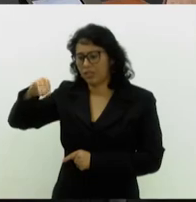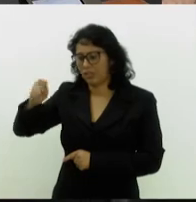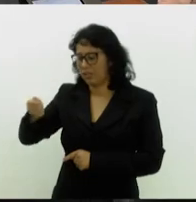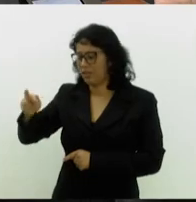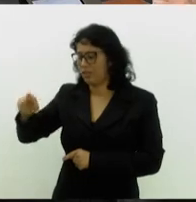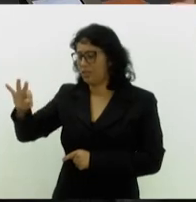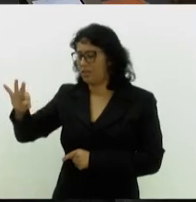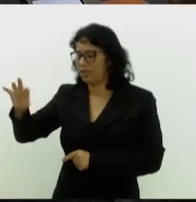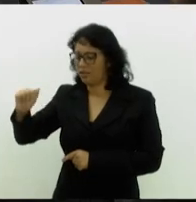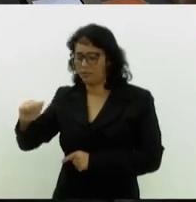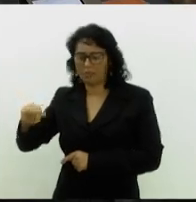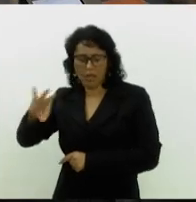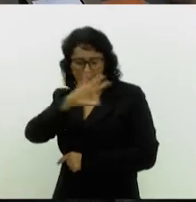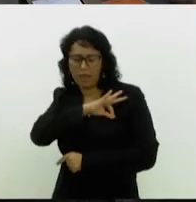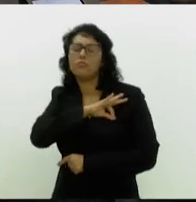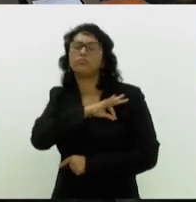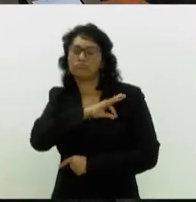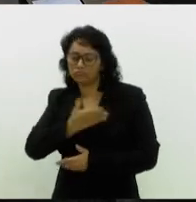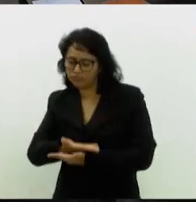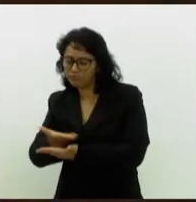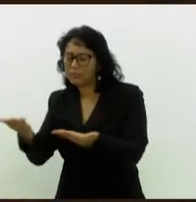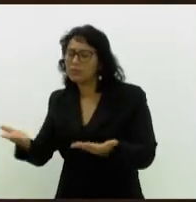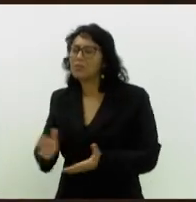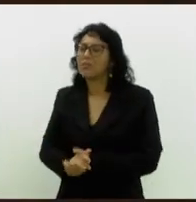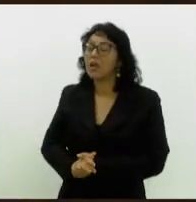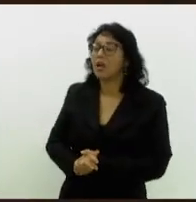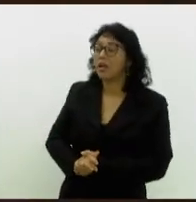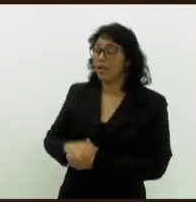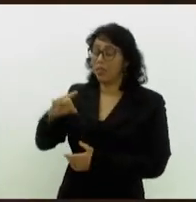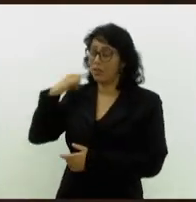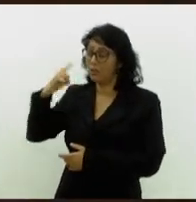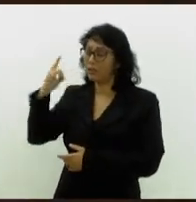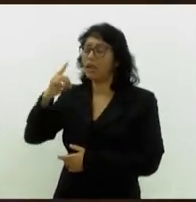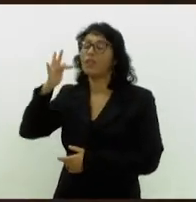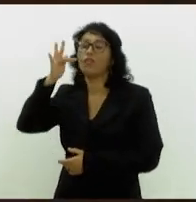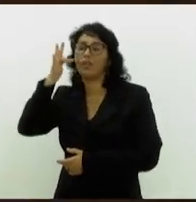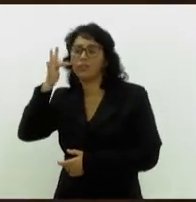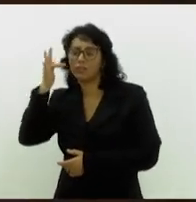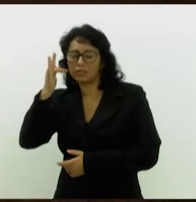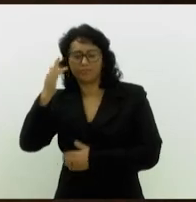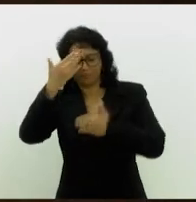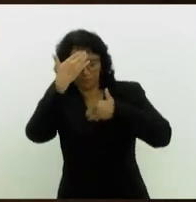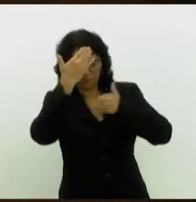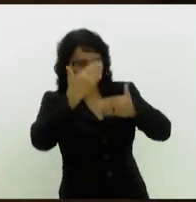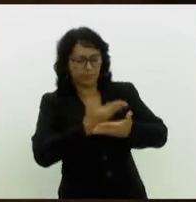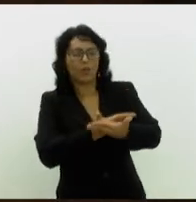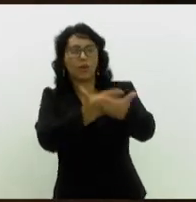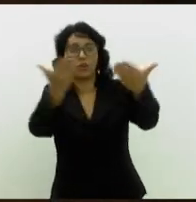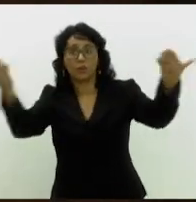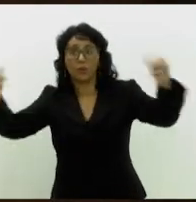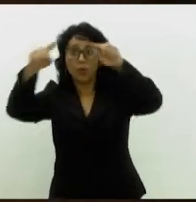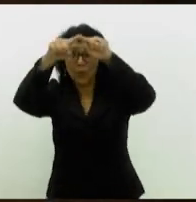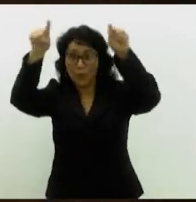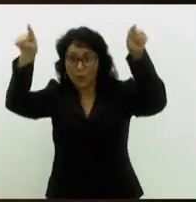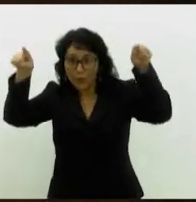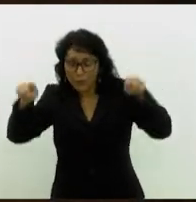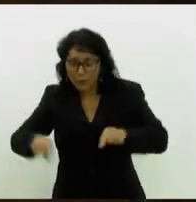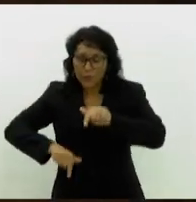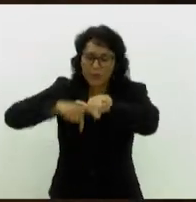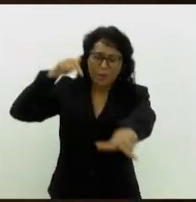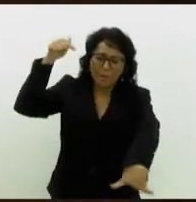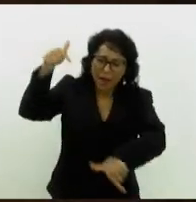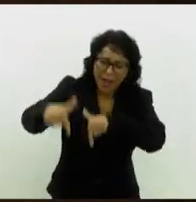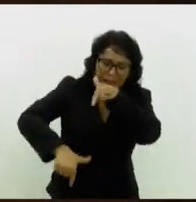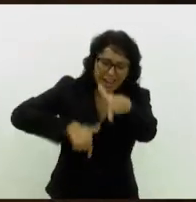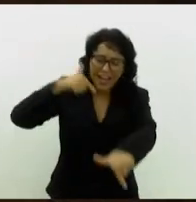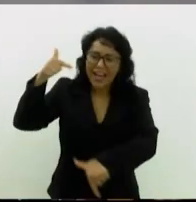presidenta também na linha do deputado Flávio serafini eu quero saudar todos os trabalhadores e as trabalhadoras